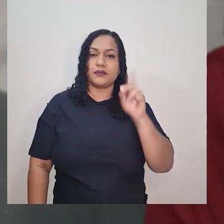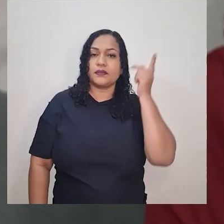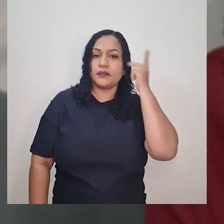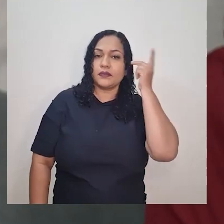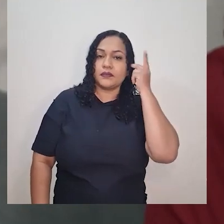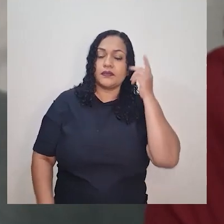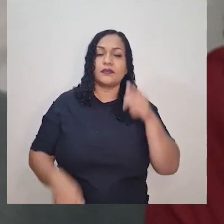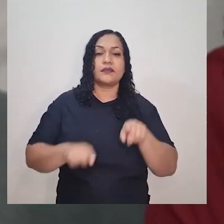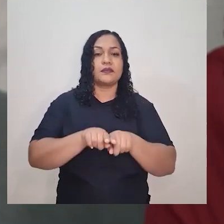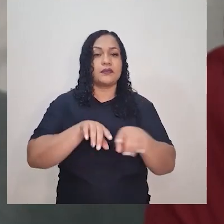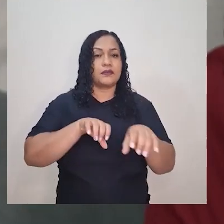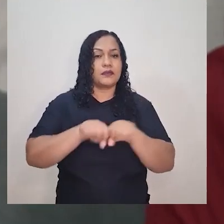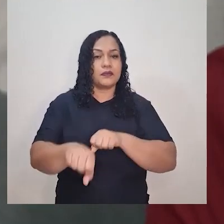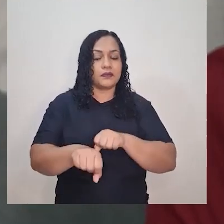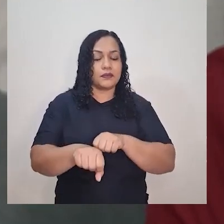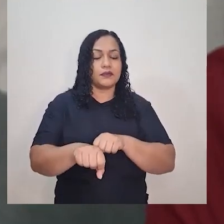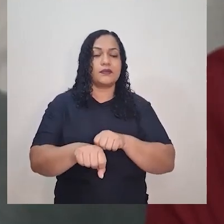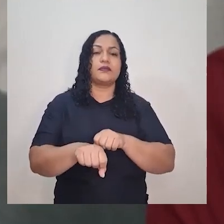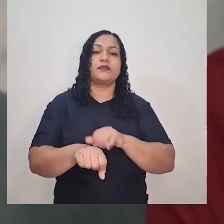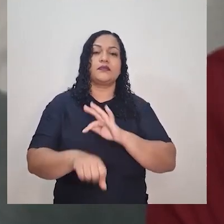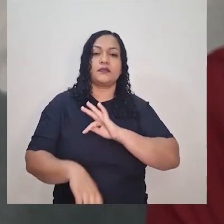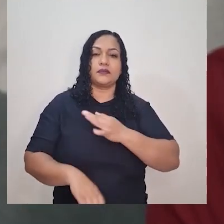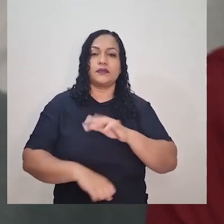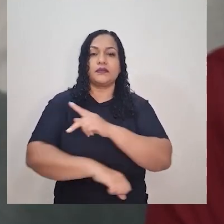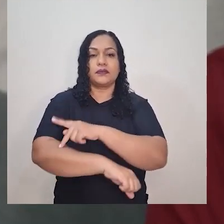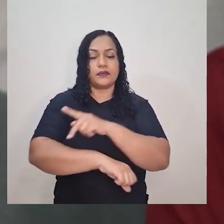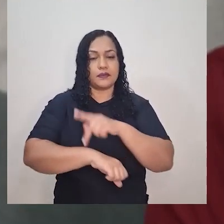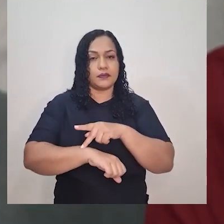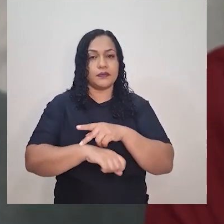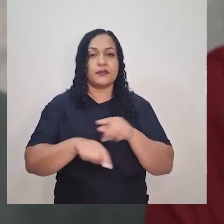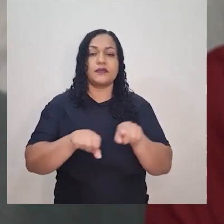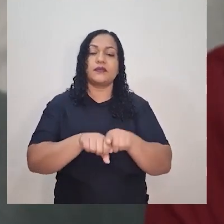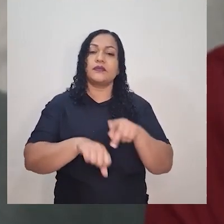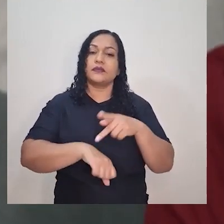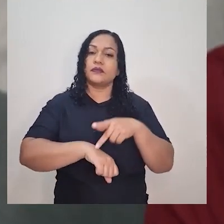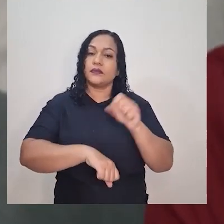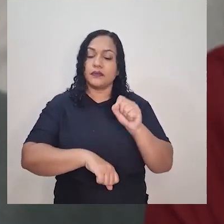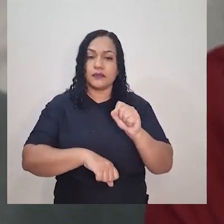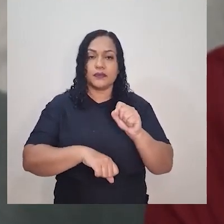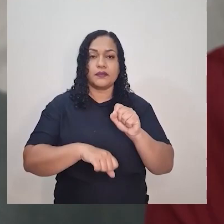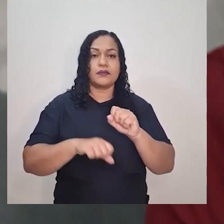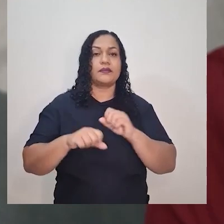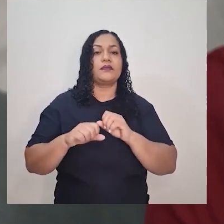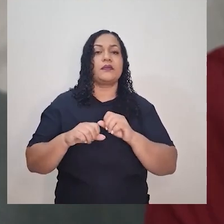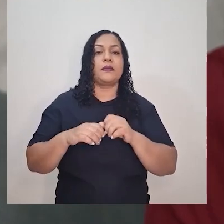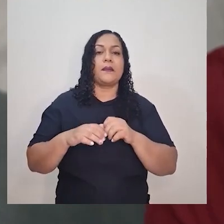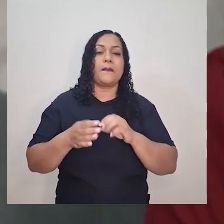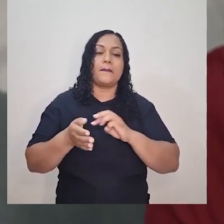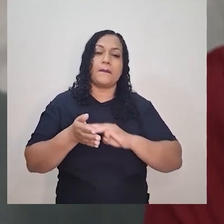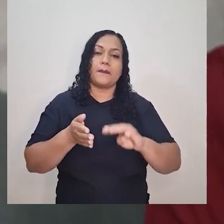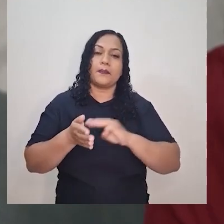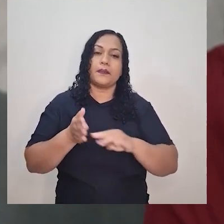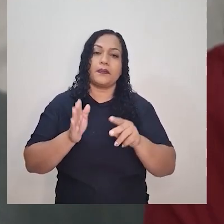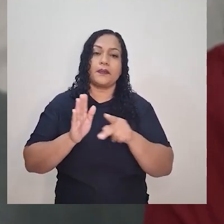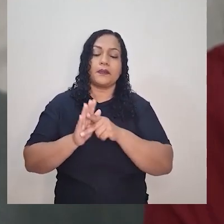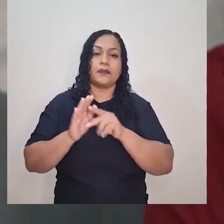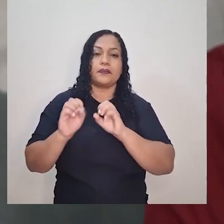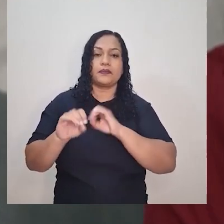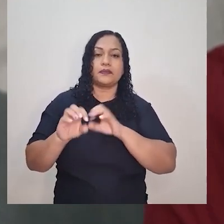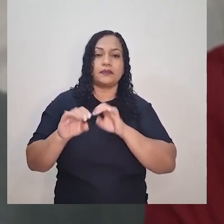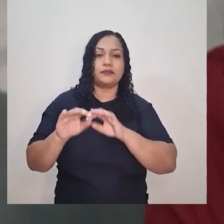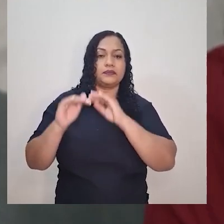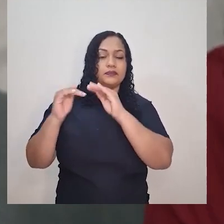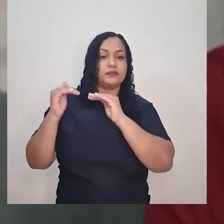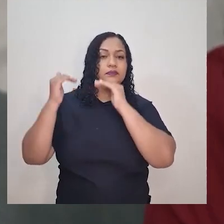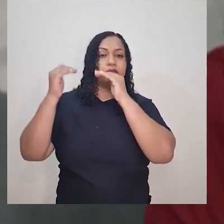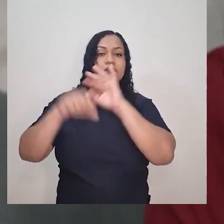pela Faculdade de Educação Santa Terezinha, pós-graduada em Metodologia do Ensino Superior e Psicologia Educacional pela